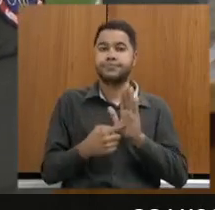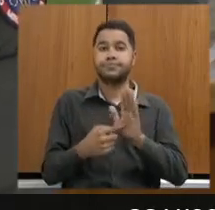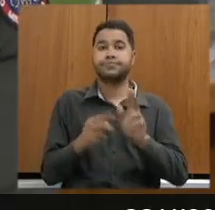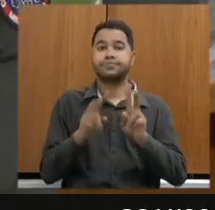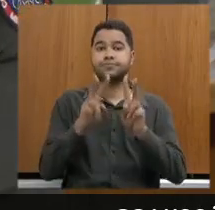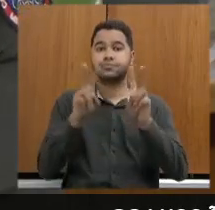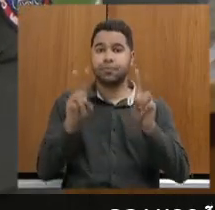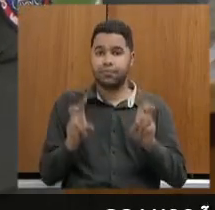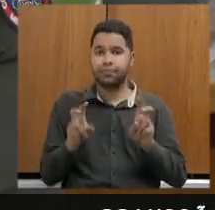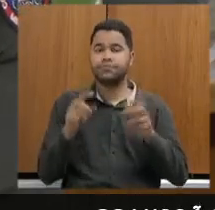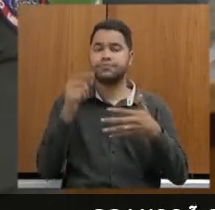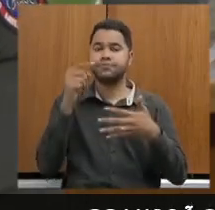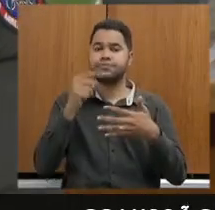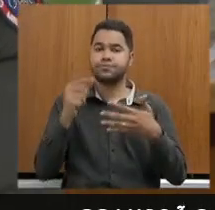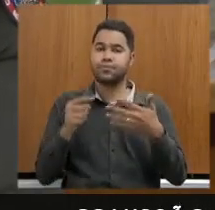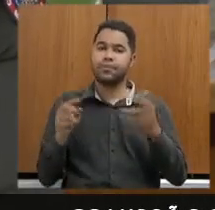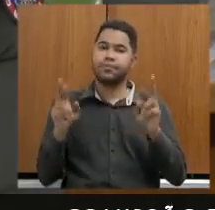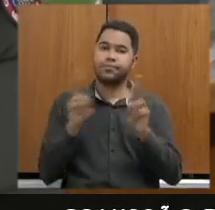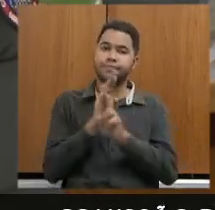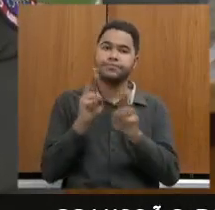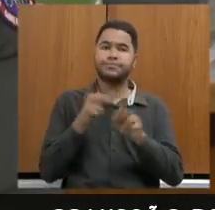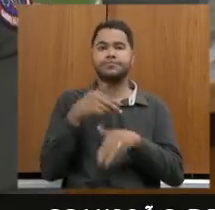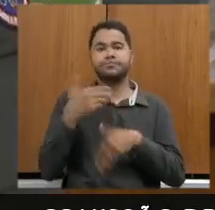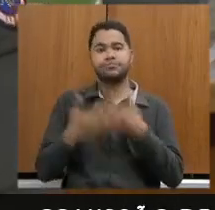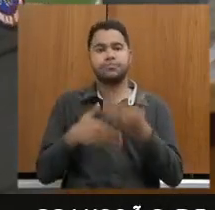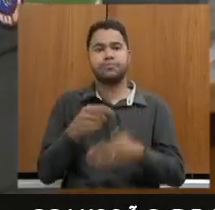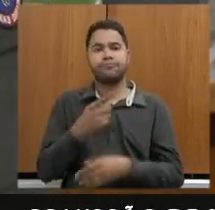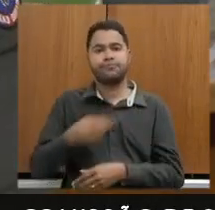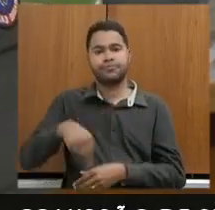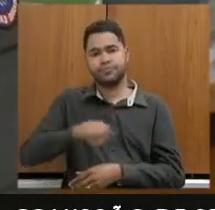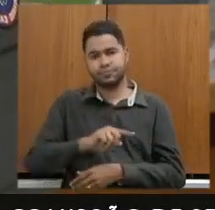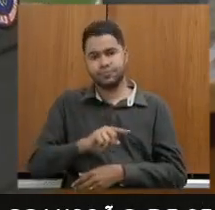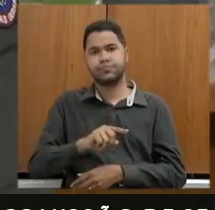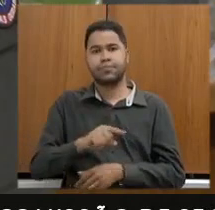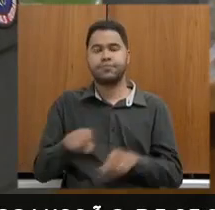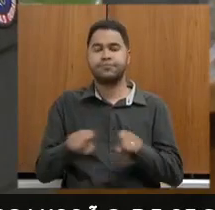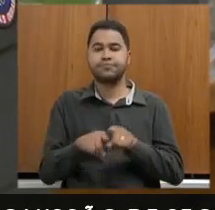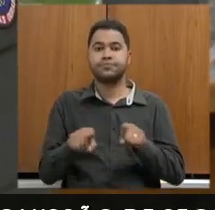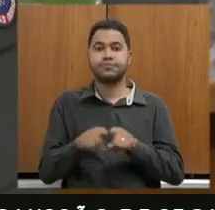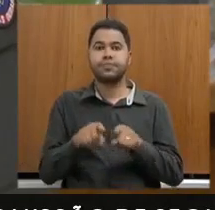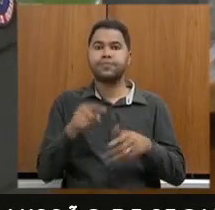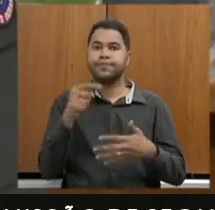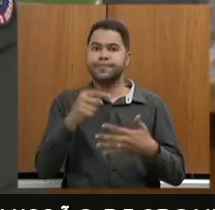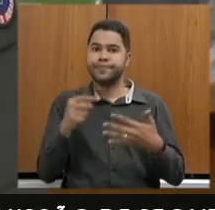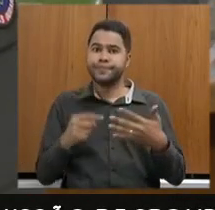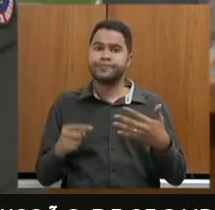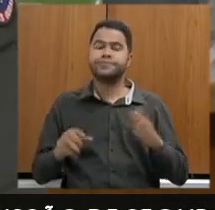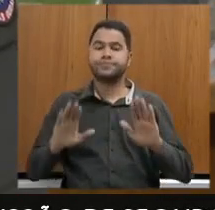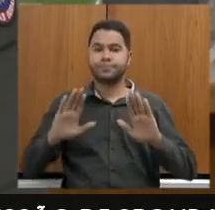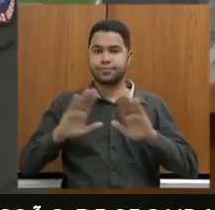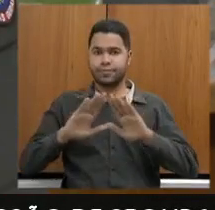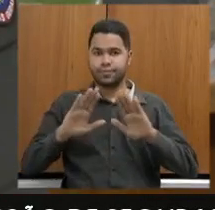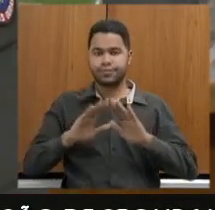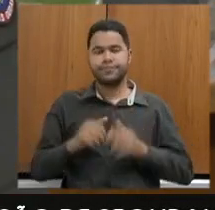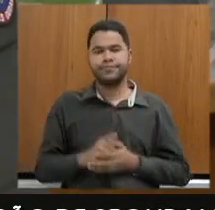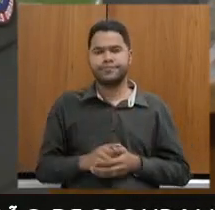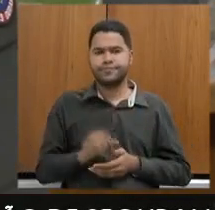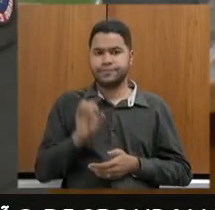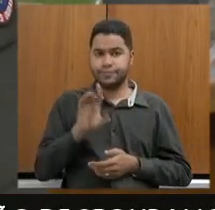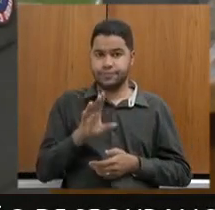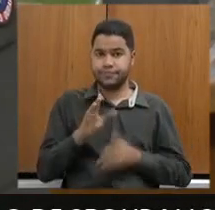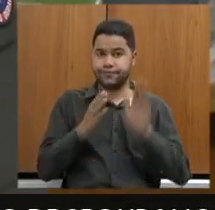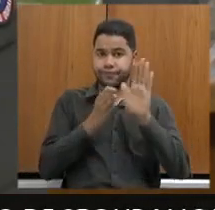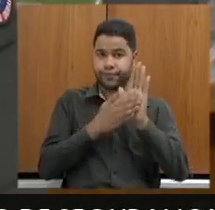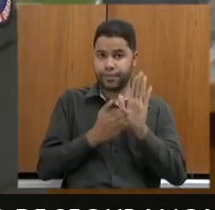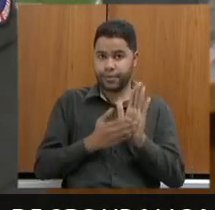sobre as questões relativas ao desenvolvimento de nossa Corporação e nosso contamos muito com a Assembleia não apenas